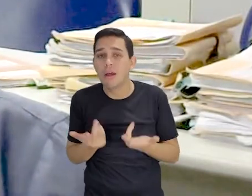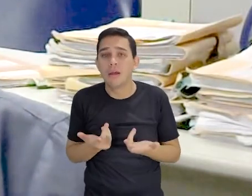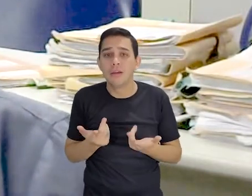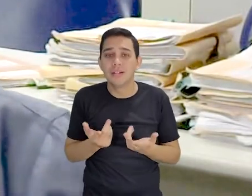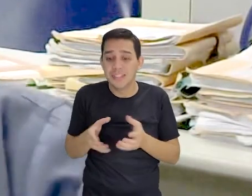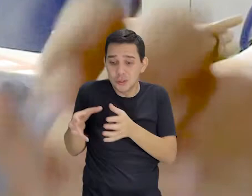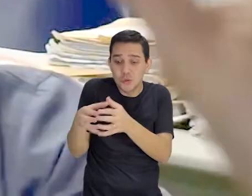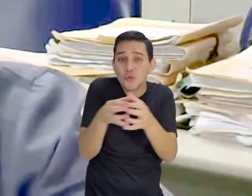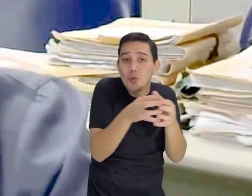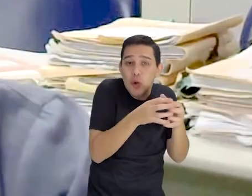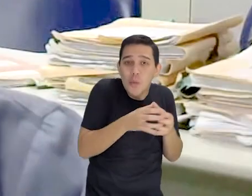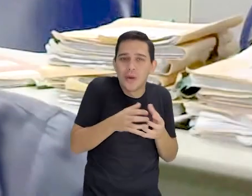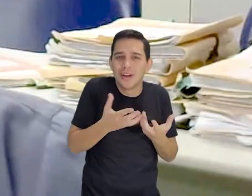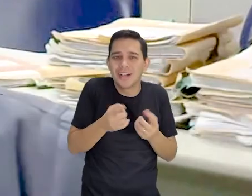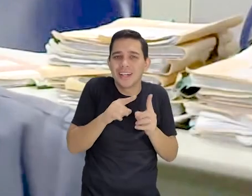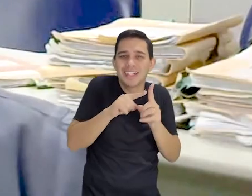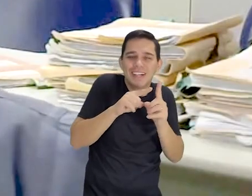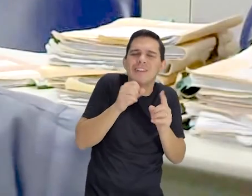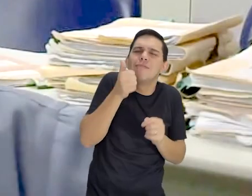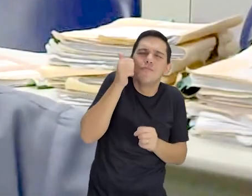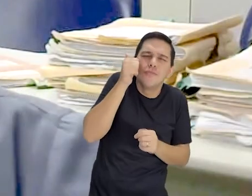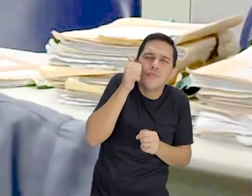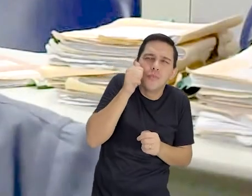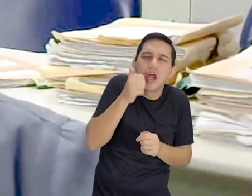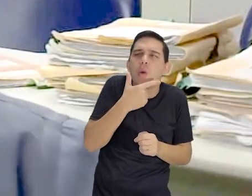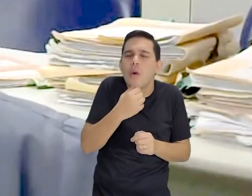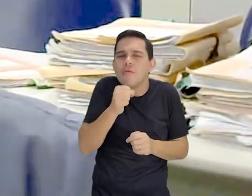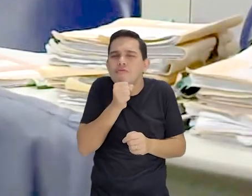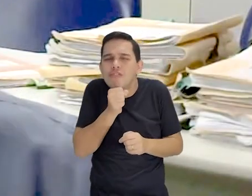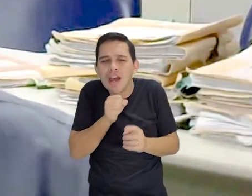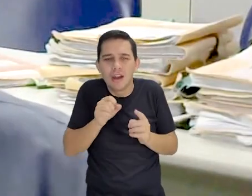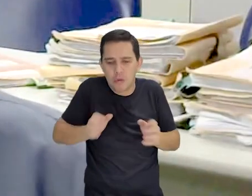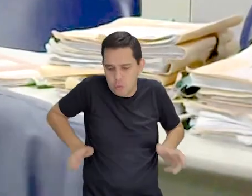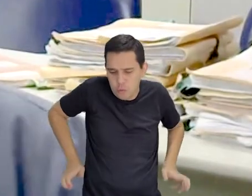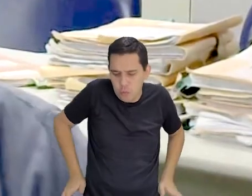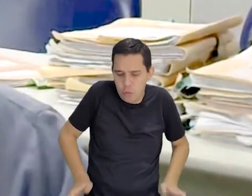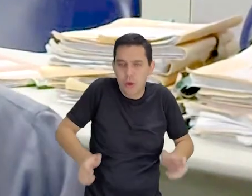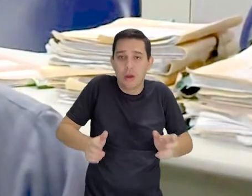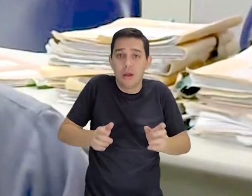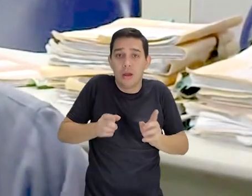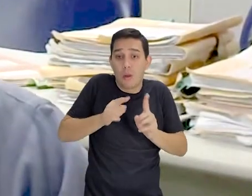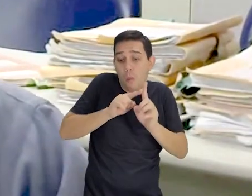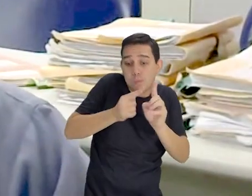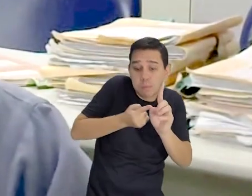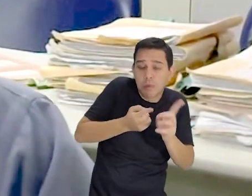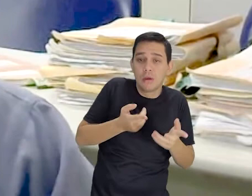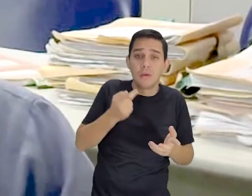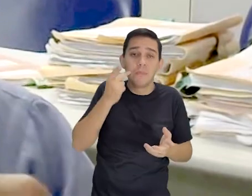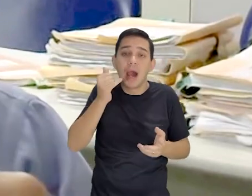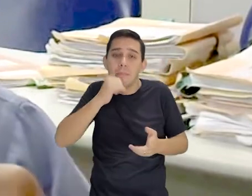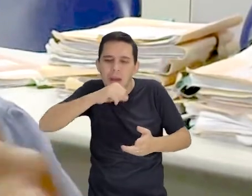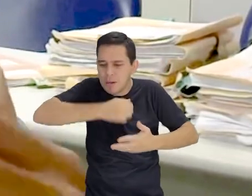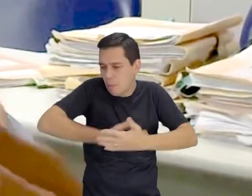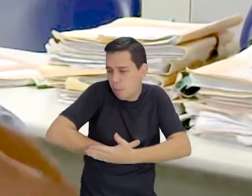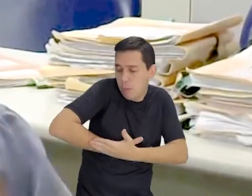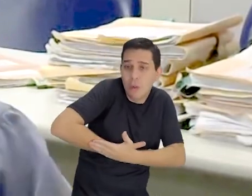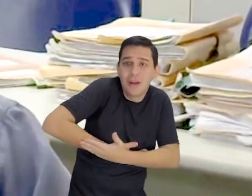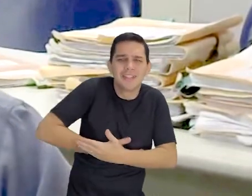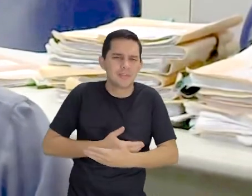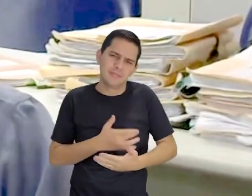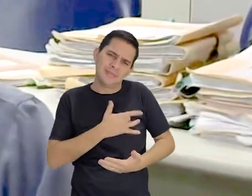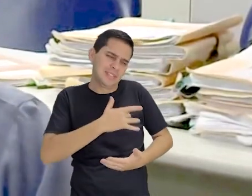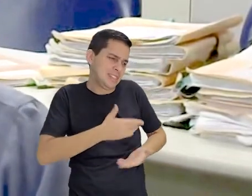grupos vulneráveis, idosos, gestantes, cadeirantes, pais com crianças de colo. Então, o